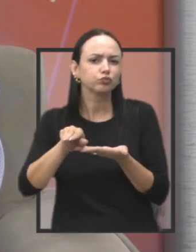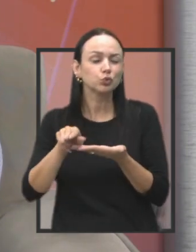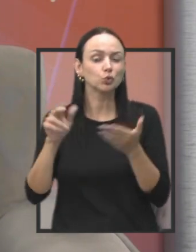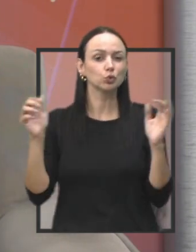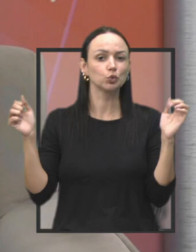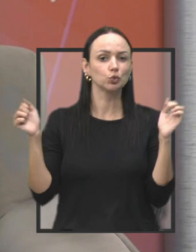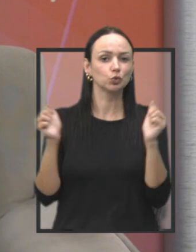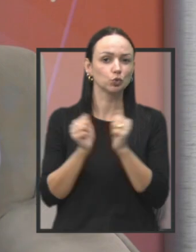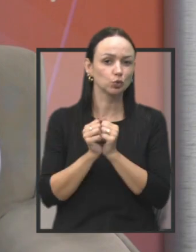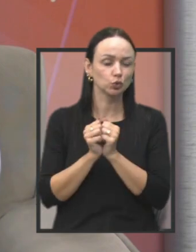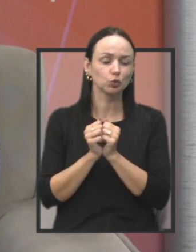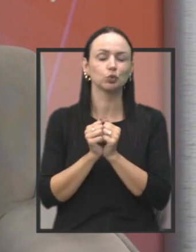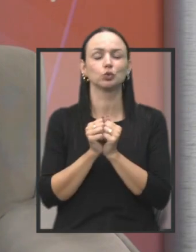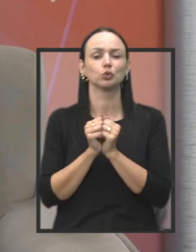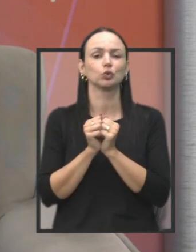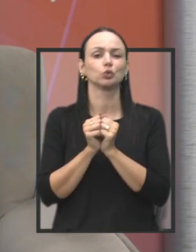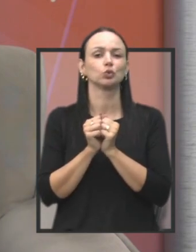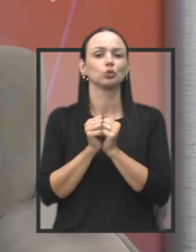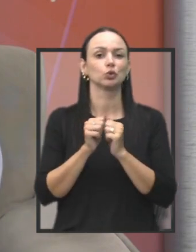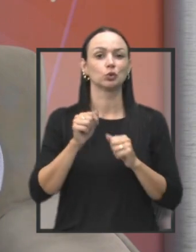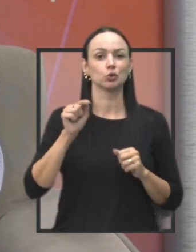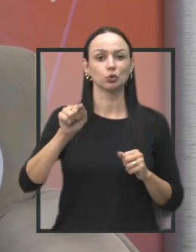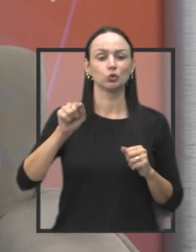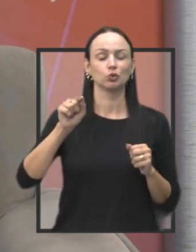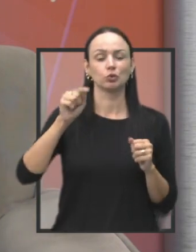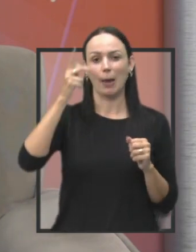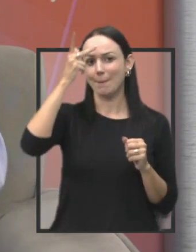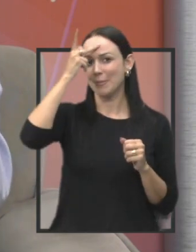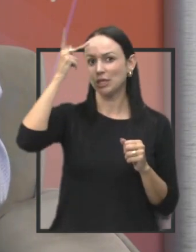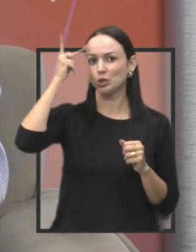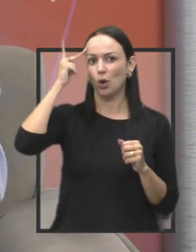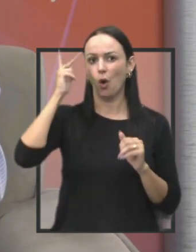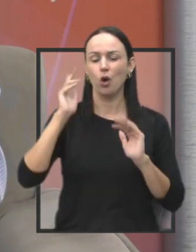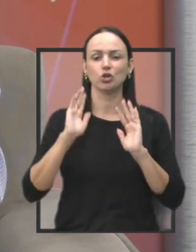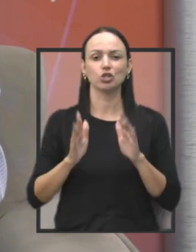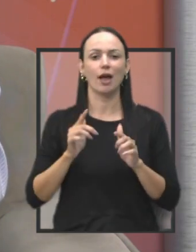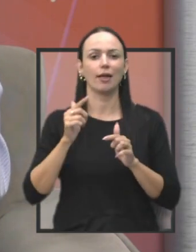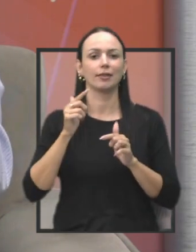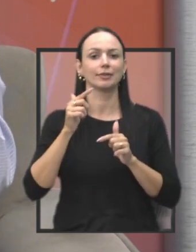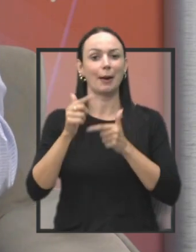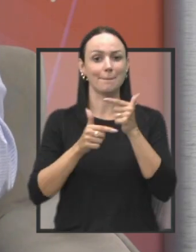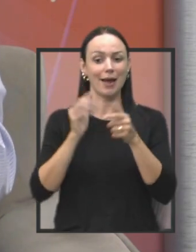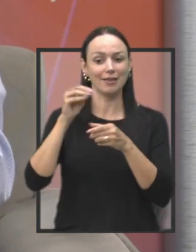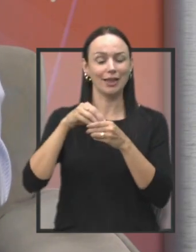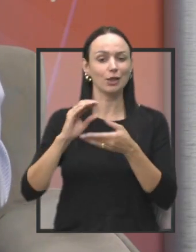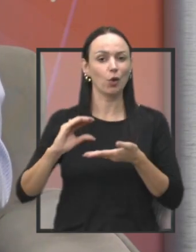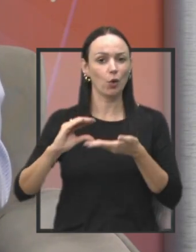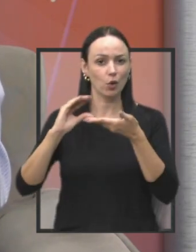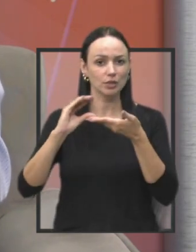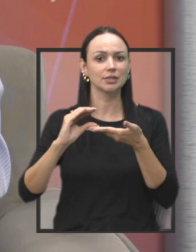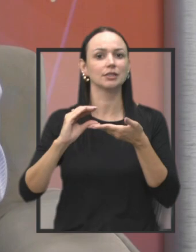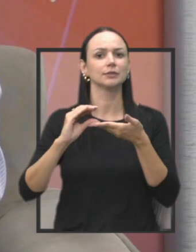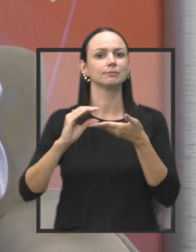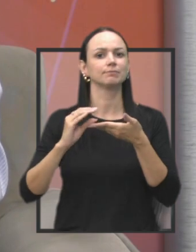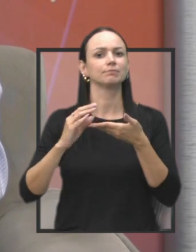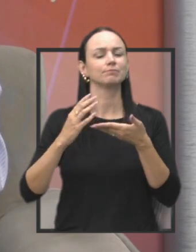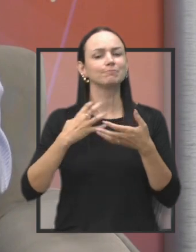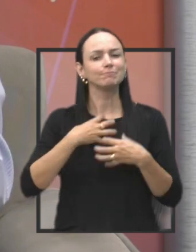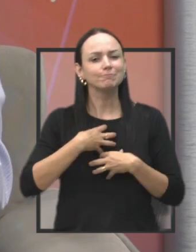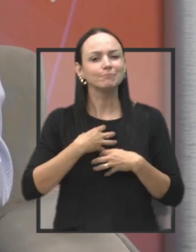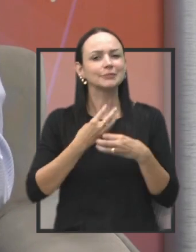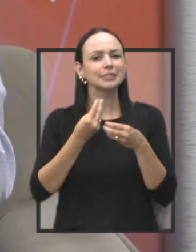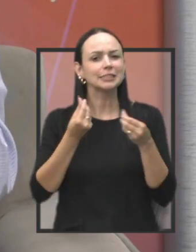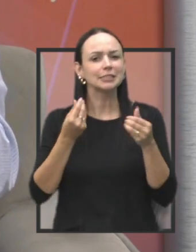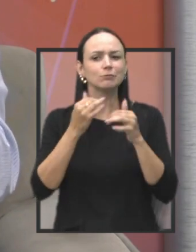seus, as pessoas que já trabalham com o conselho, mobilizar, sensibilizar